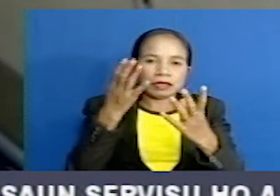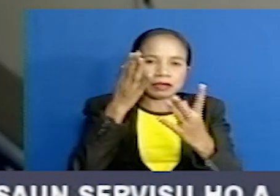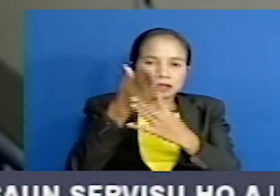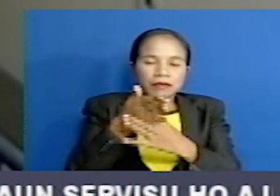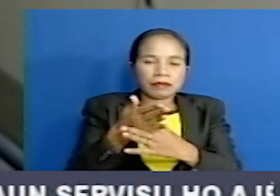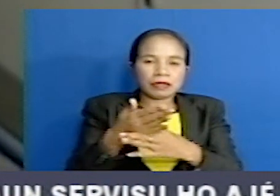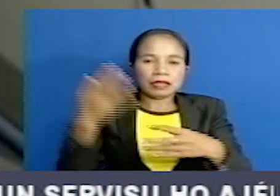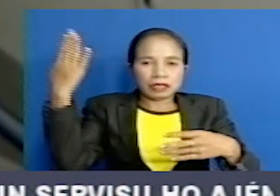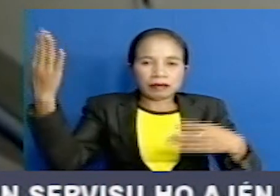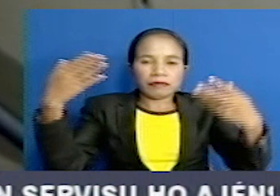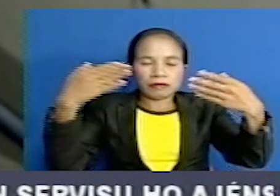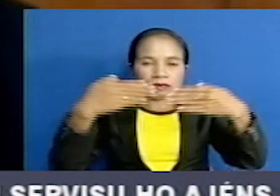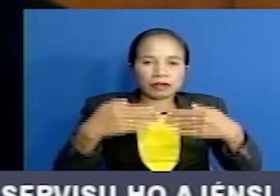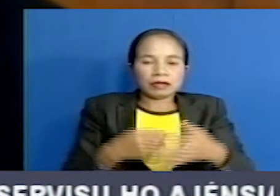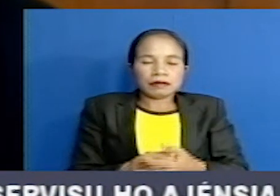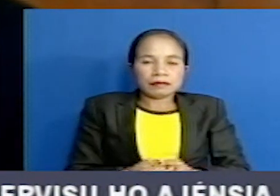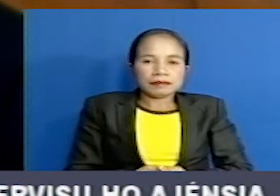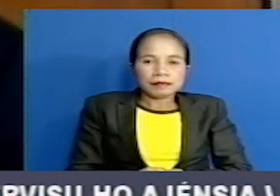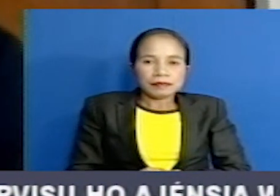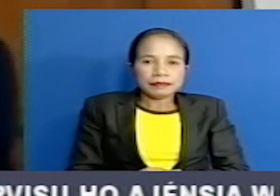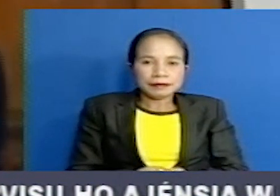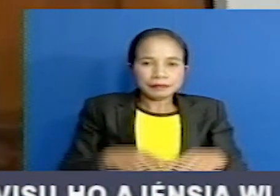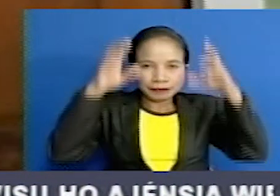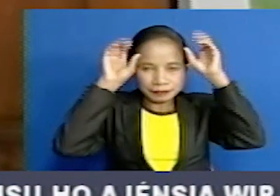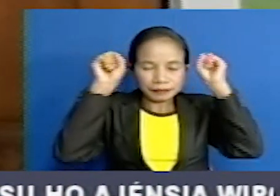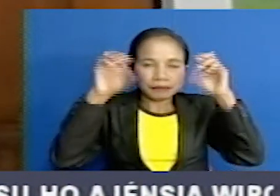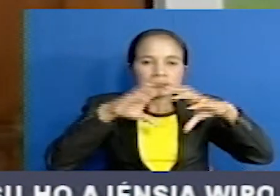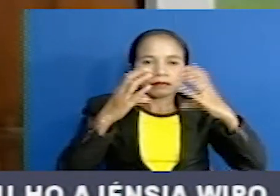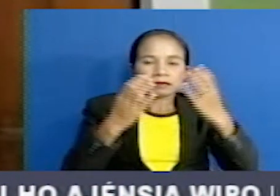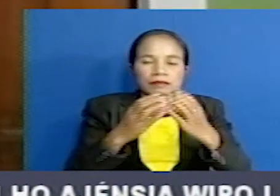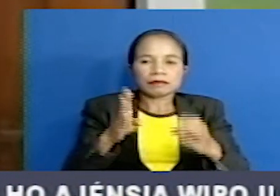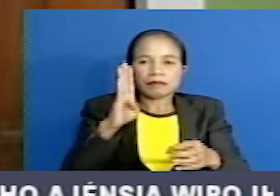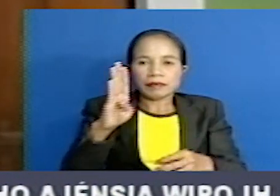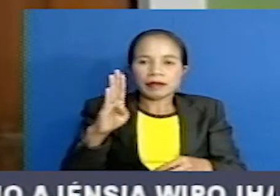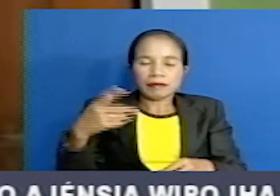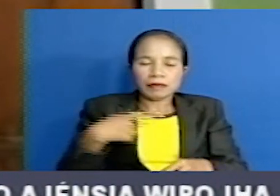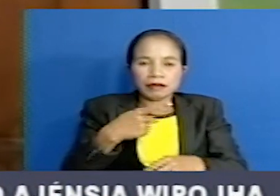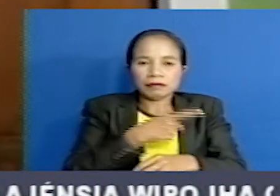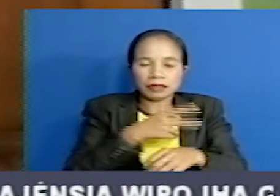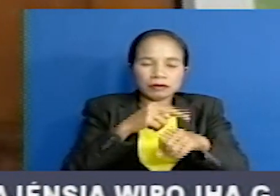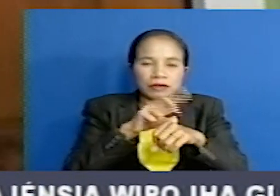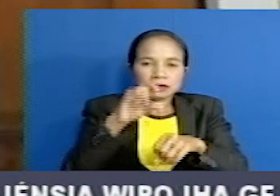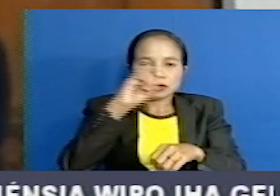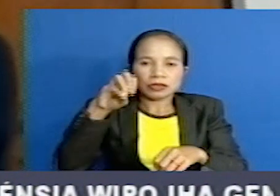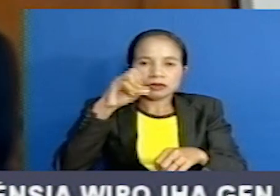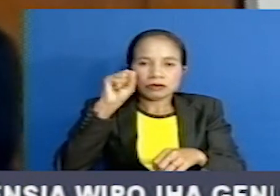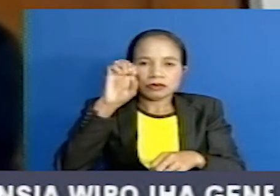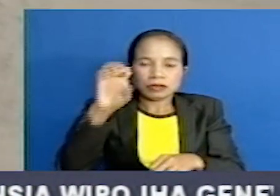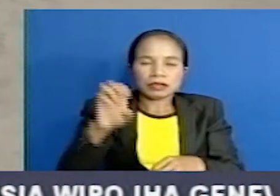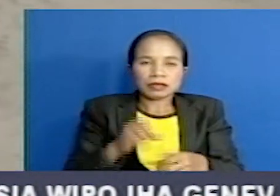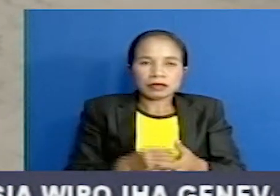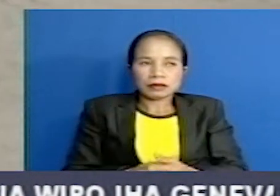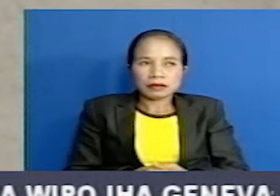fronteira. Ele é a fronteira terrestre. Presidente Comissão B Parlamento Nacional, José Agostinho Siqueira